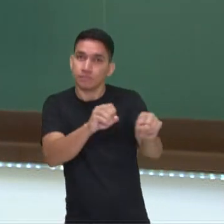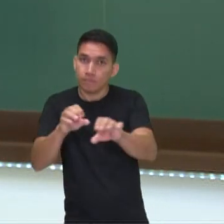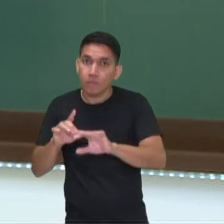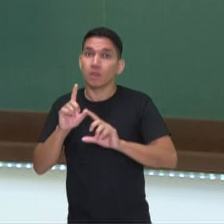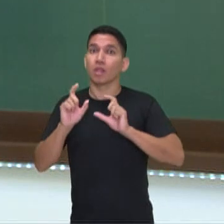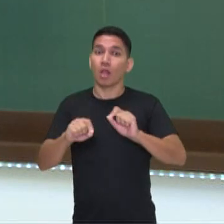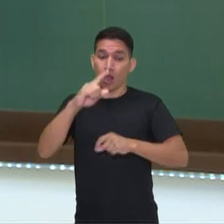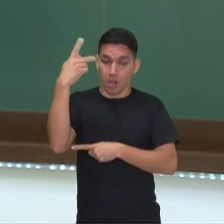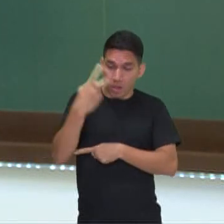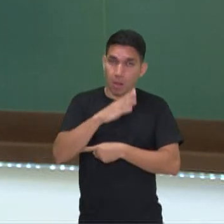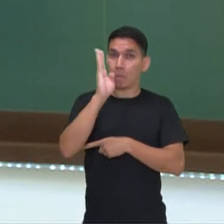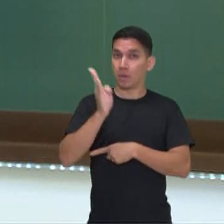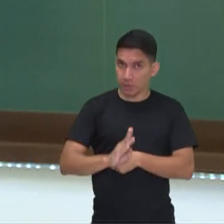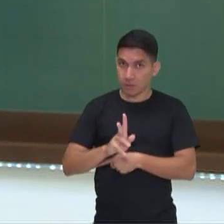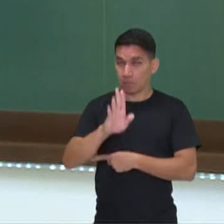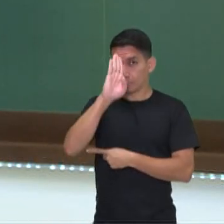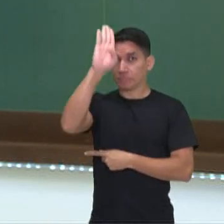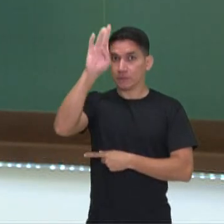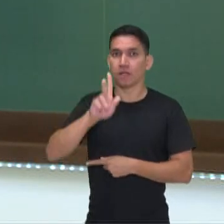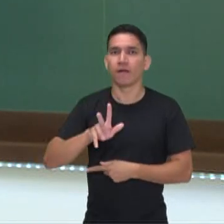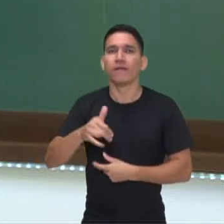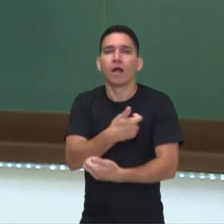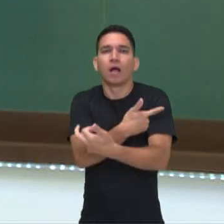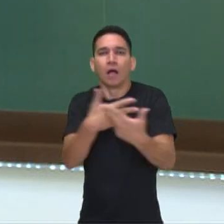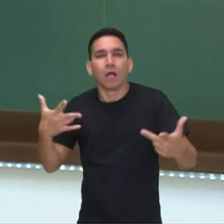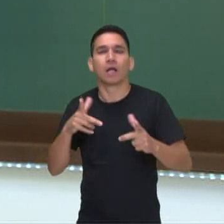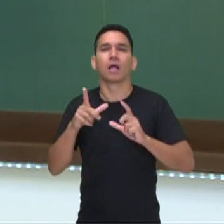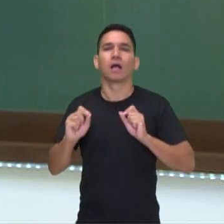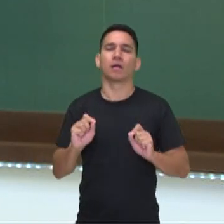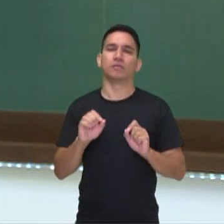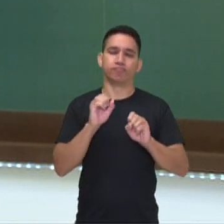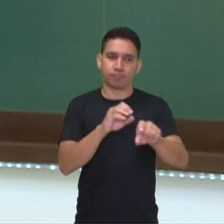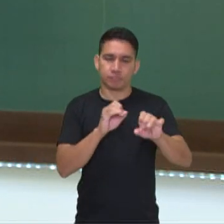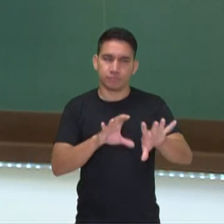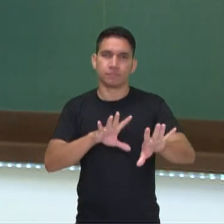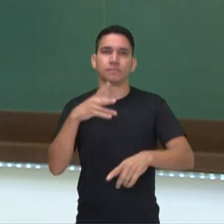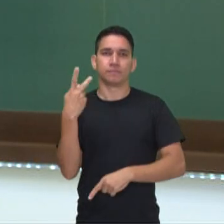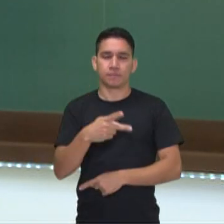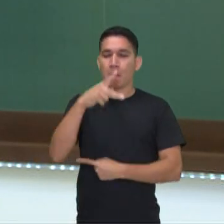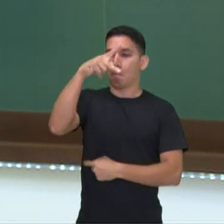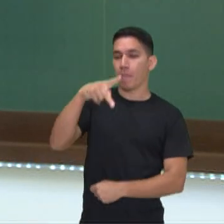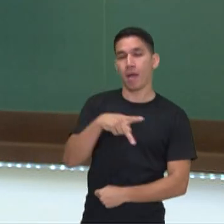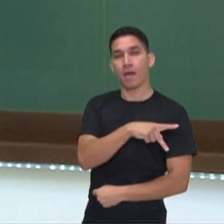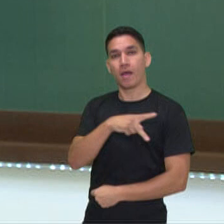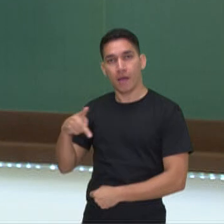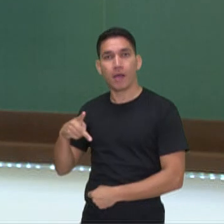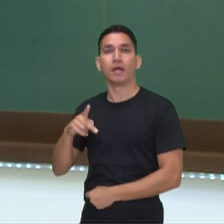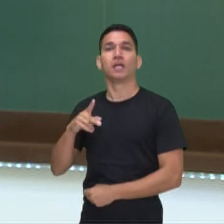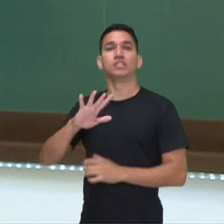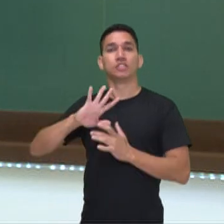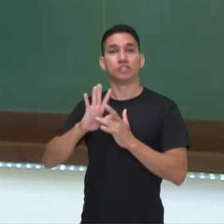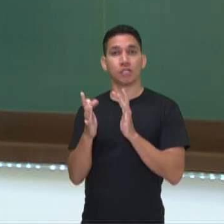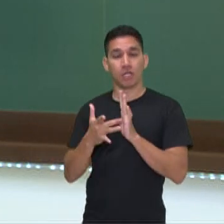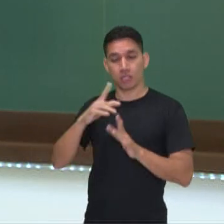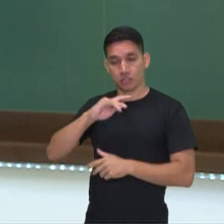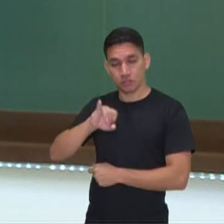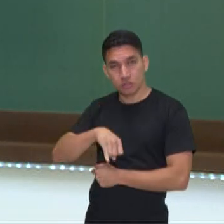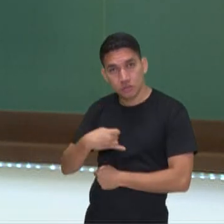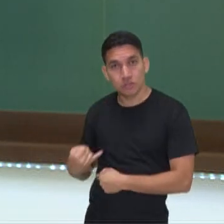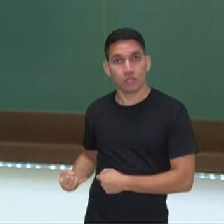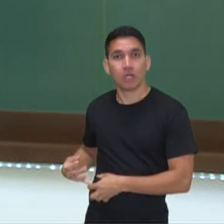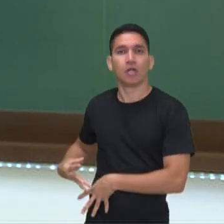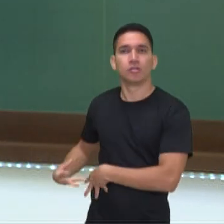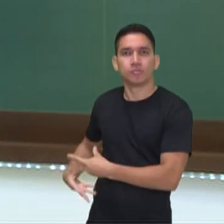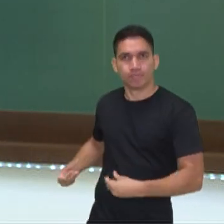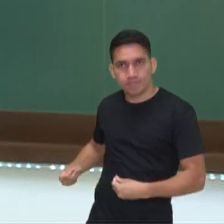Brasil principalmente, muitos, né, foram catequizados pelos padres jesuítas, por essa concepção que vai chegar no